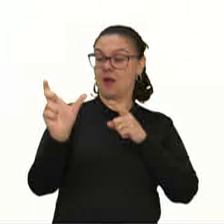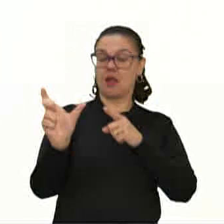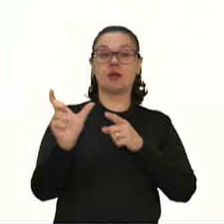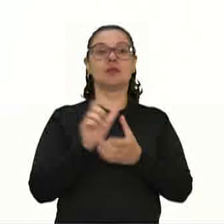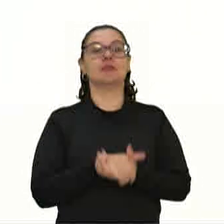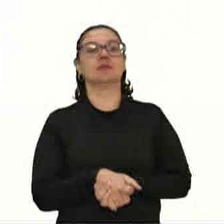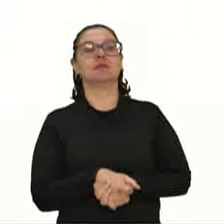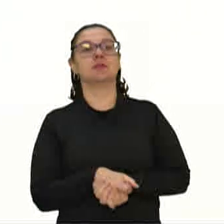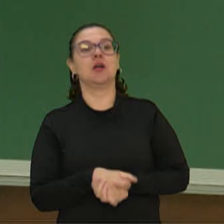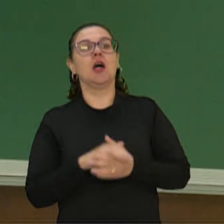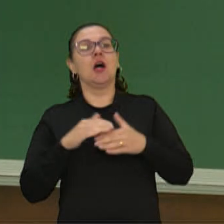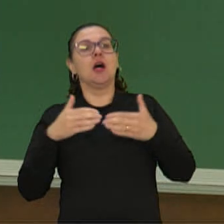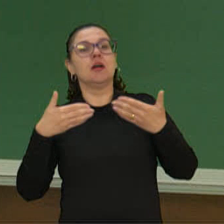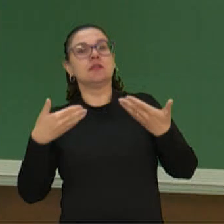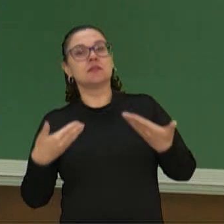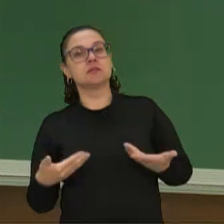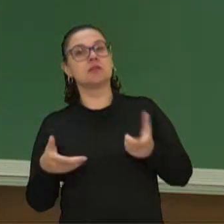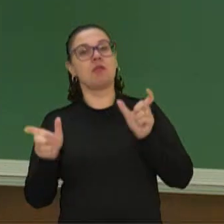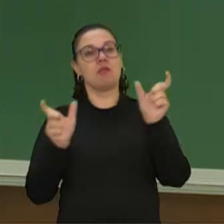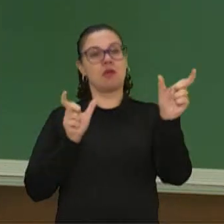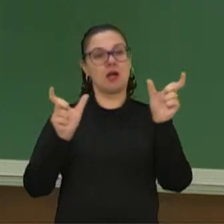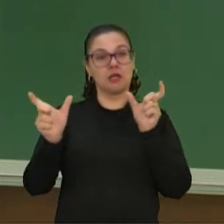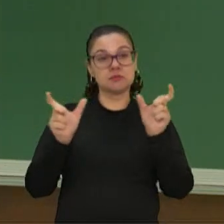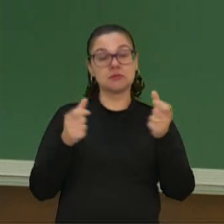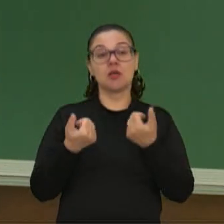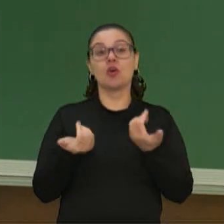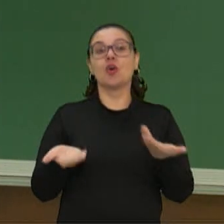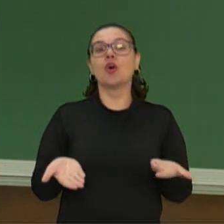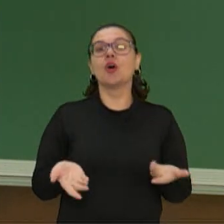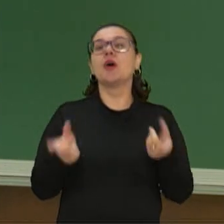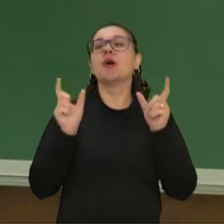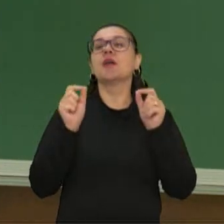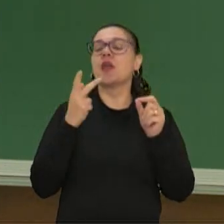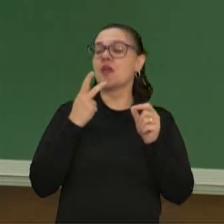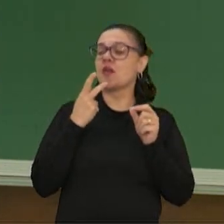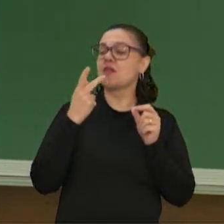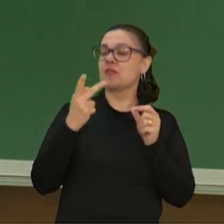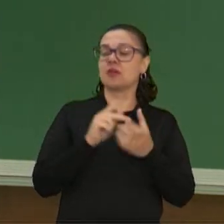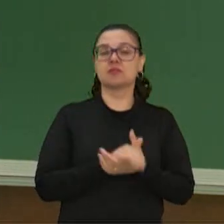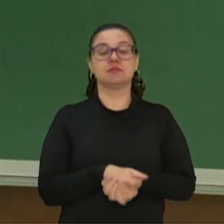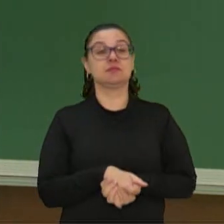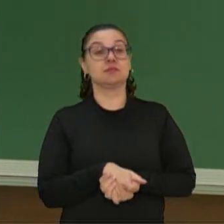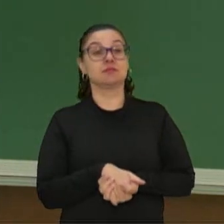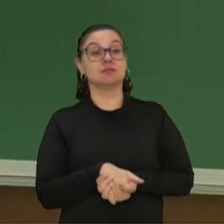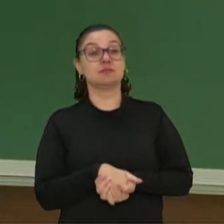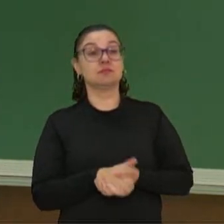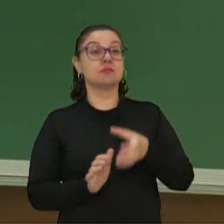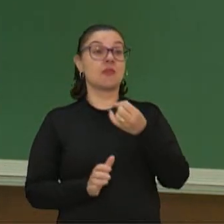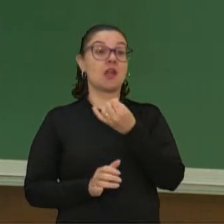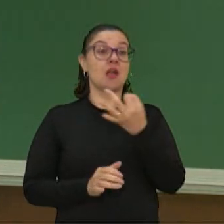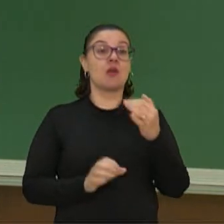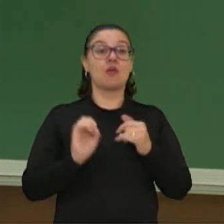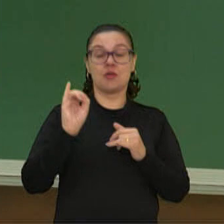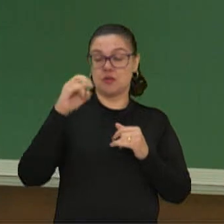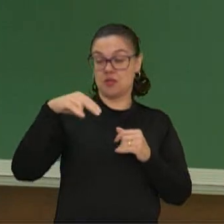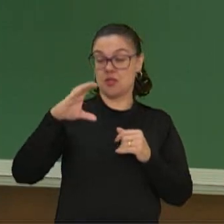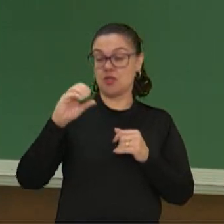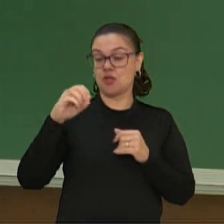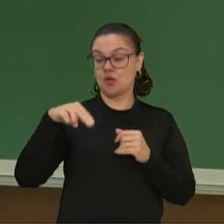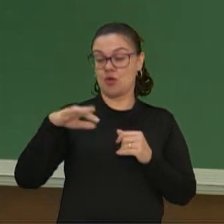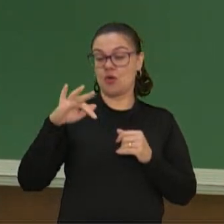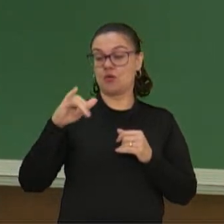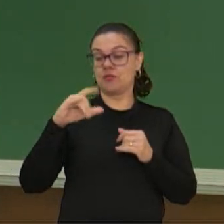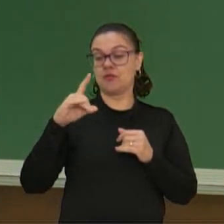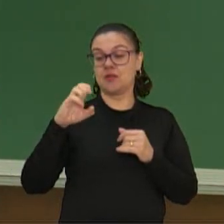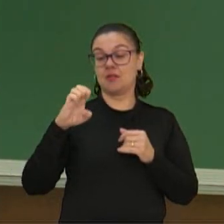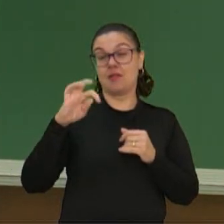conjuração. Aí a análise do discurso nos ajuda a entender quem fala, né? Alguns chamam de inconfidentes, esses que